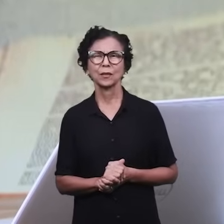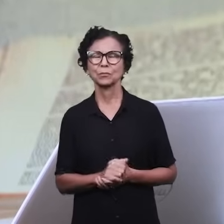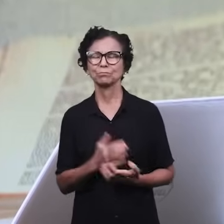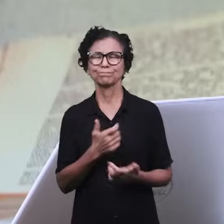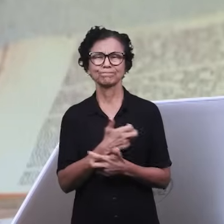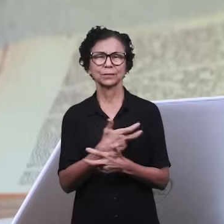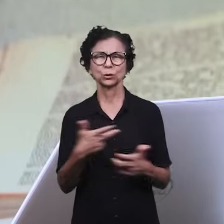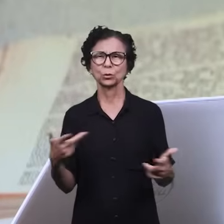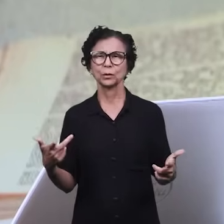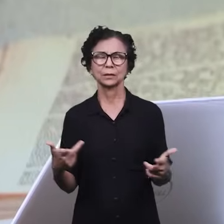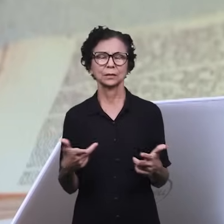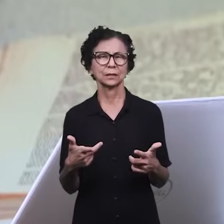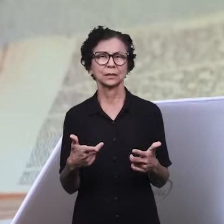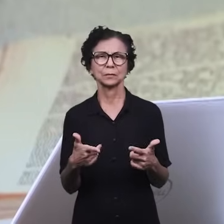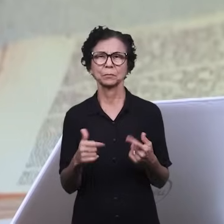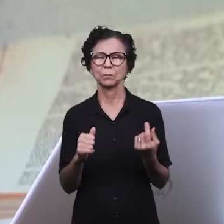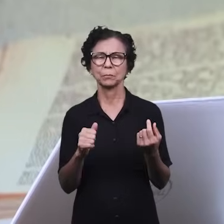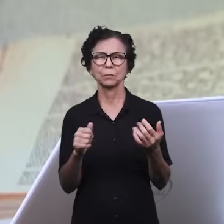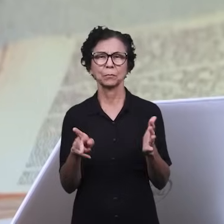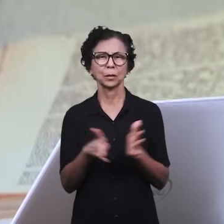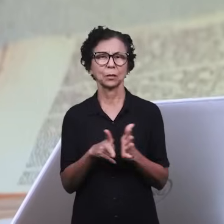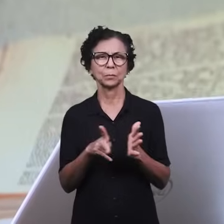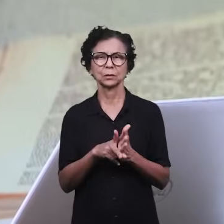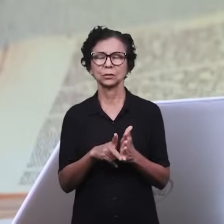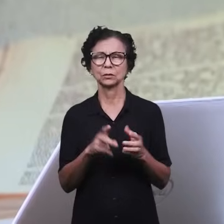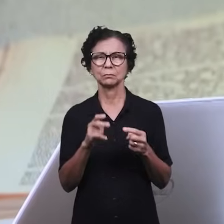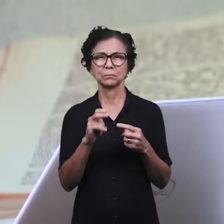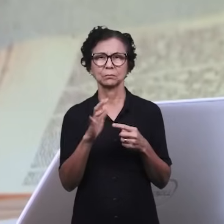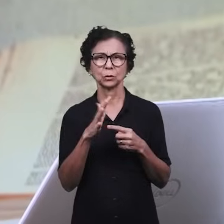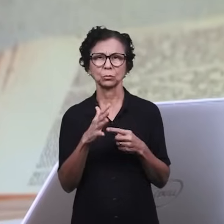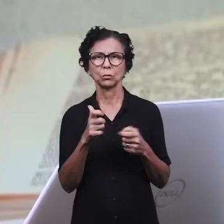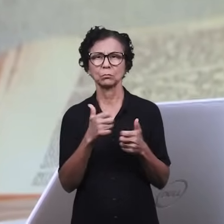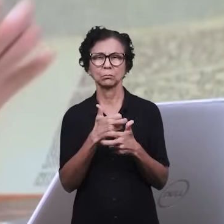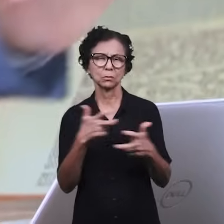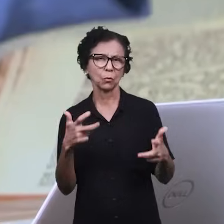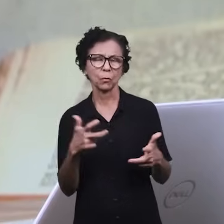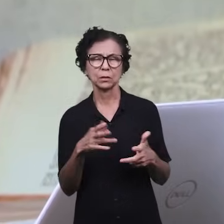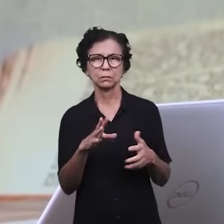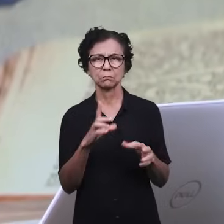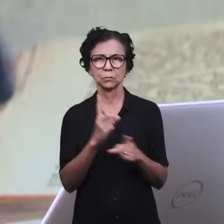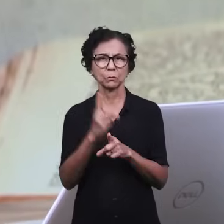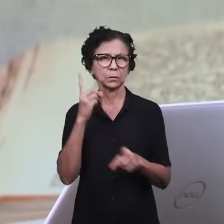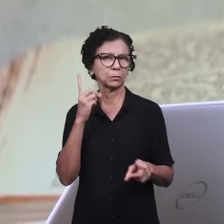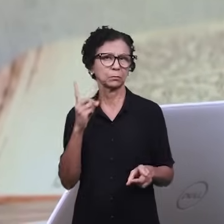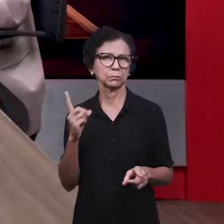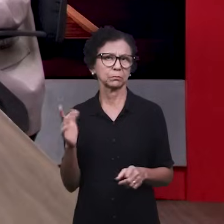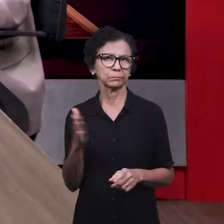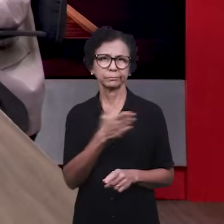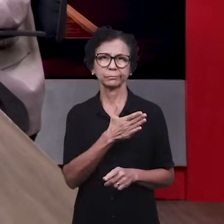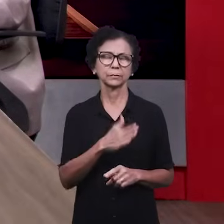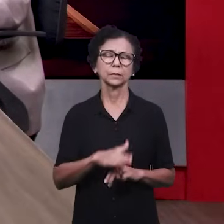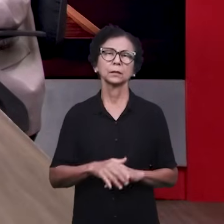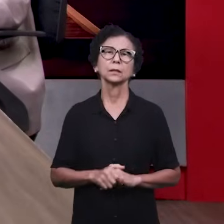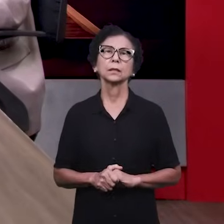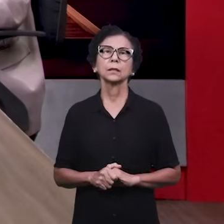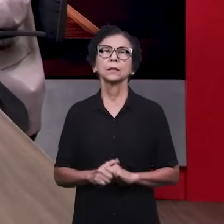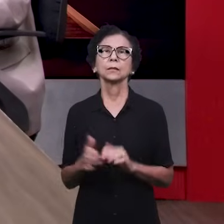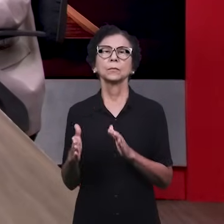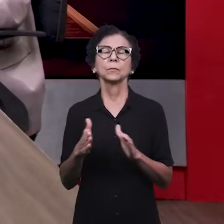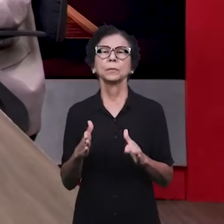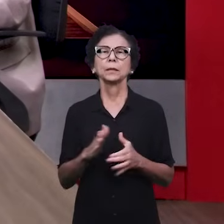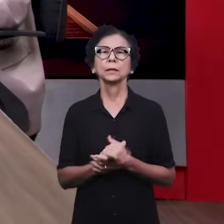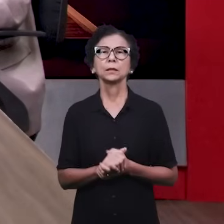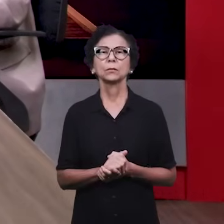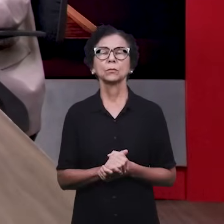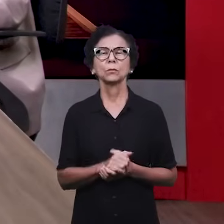aquela questão toda que ele falava, né? Primeiro motor. Até o primeiro motor. Agora, essa época foi uma época, podemos dizer assim, de